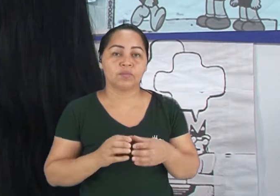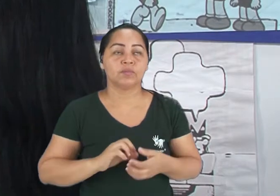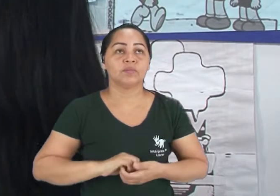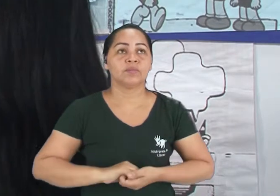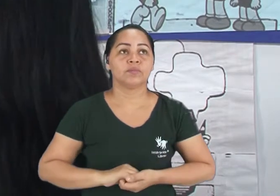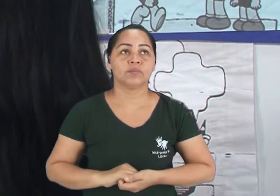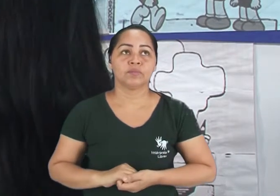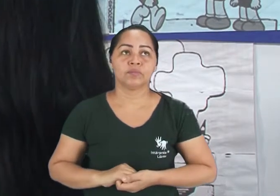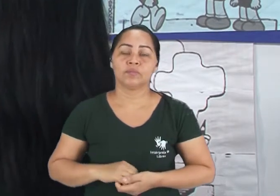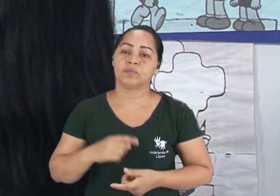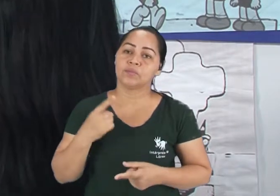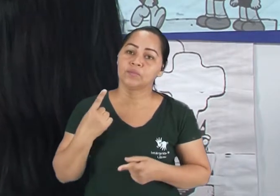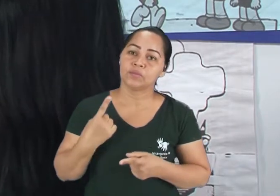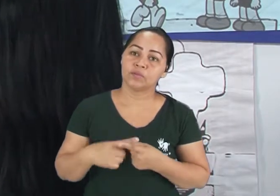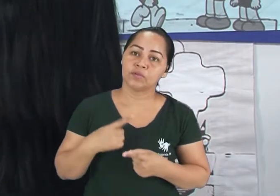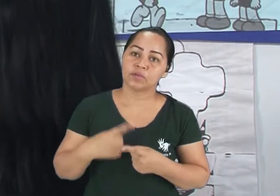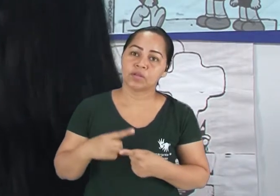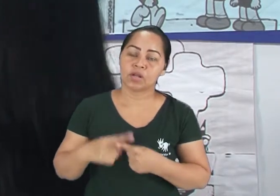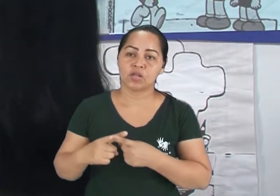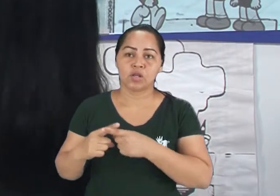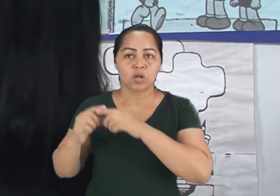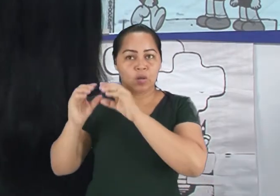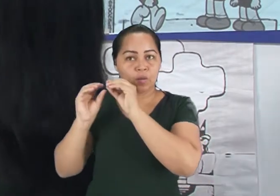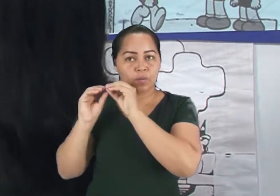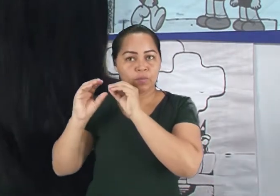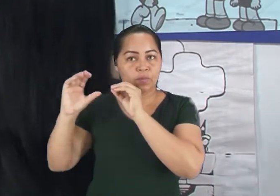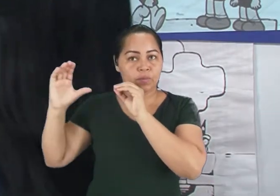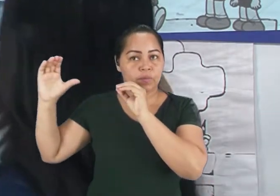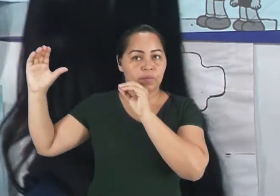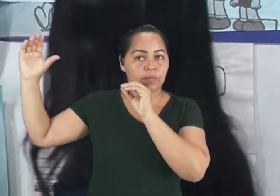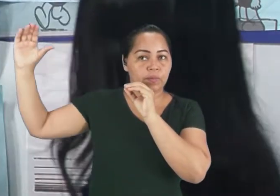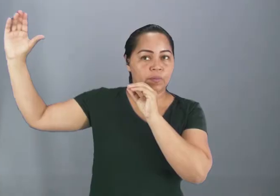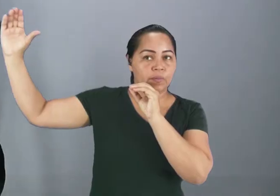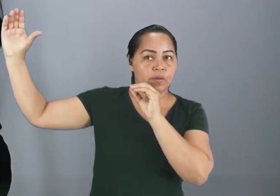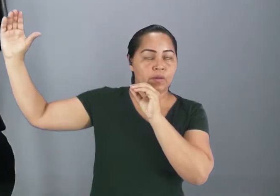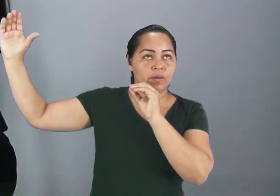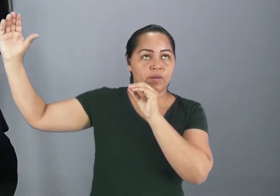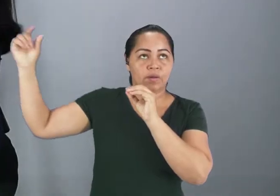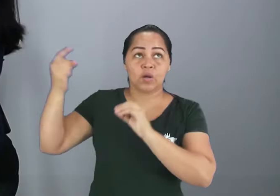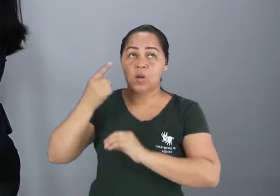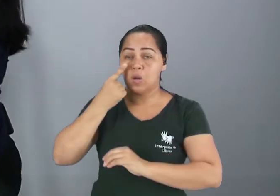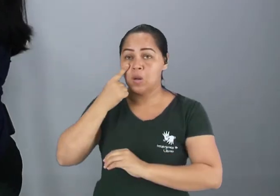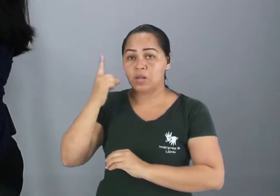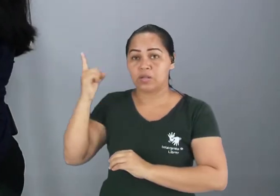Por causa da extensão do balão até o quadrinho, ó. Olha só.